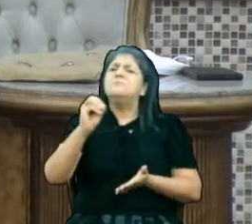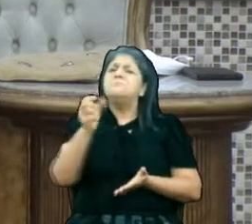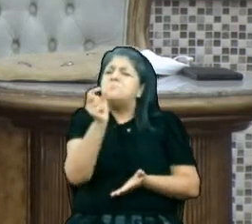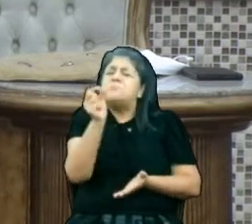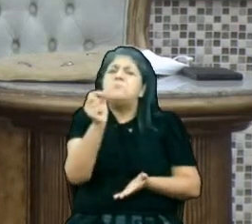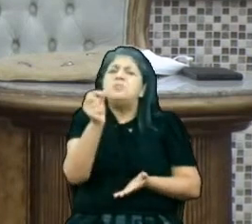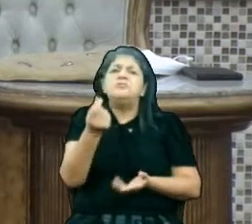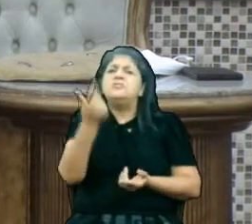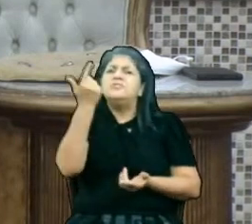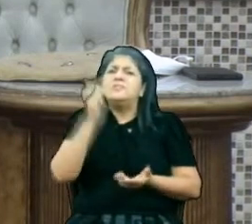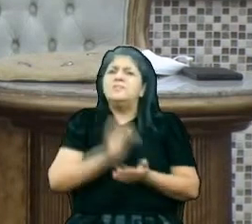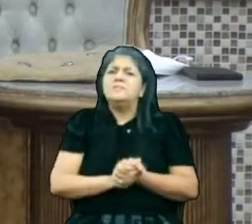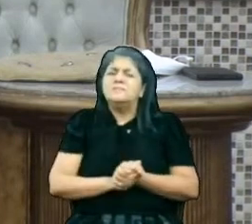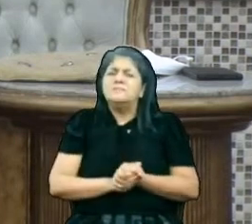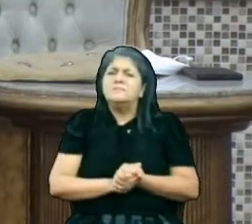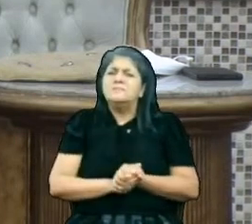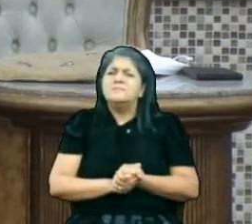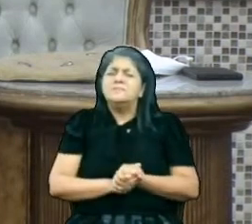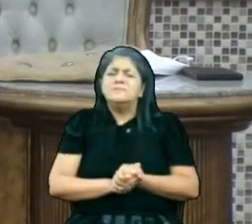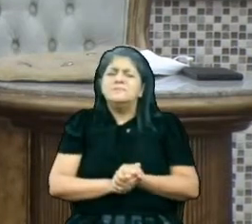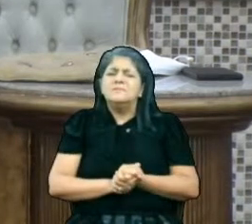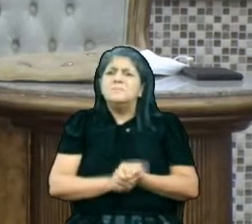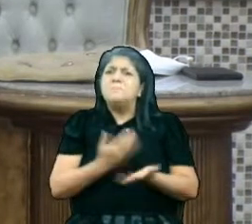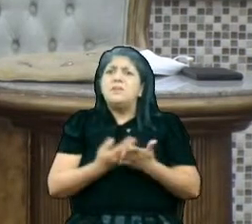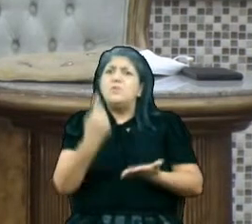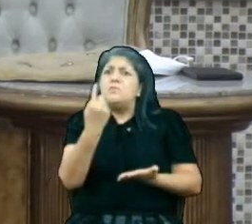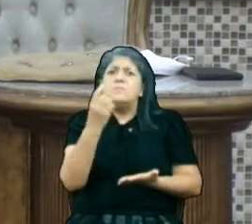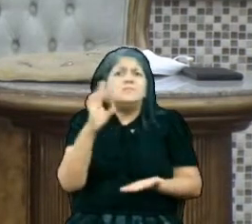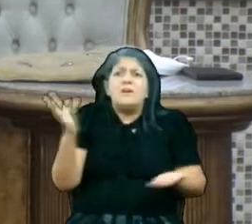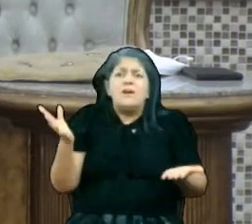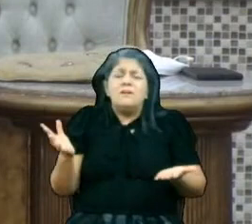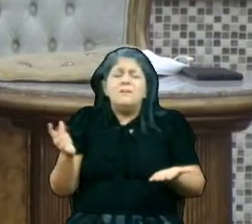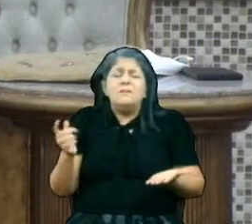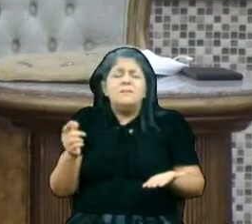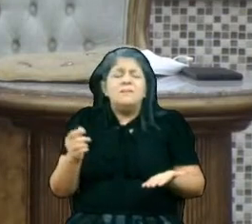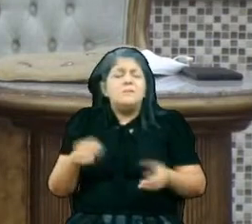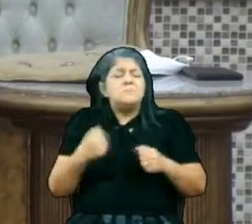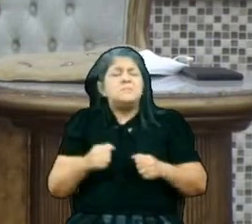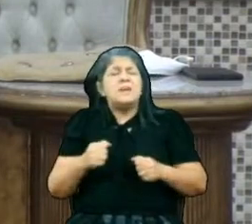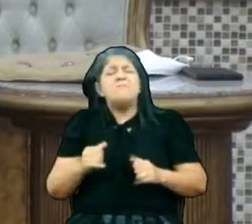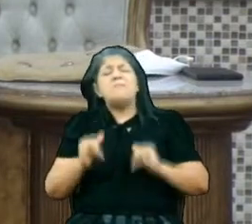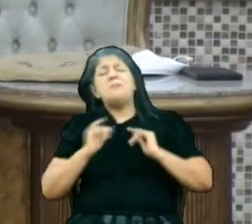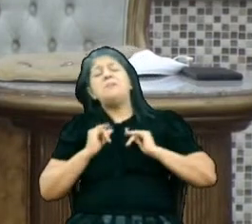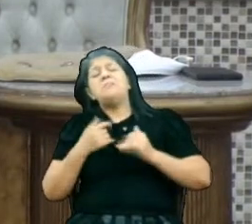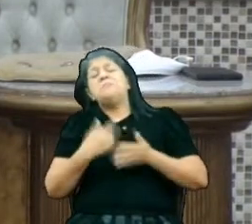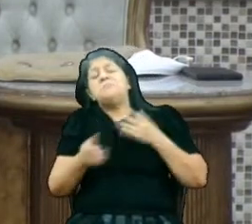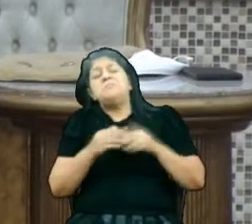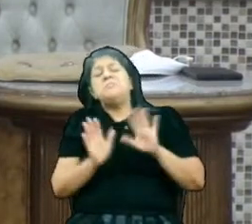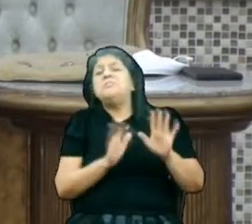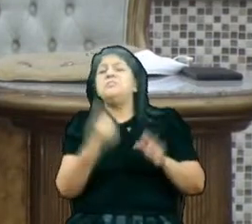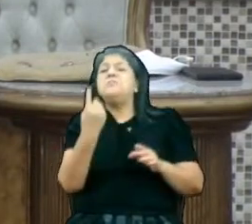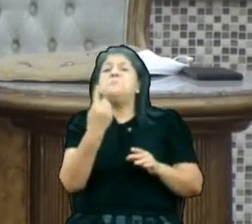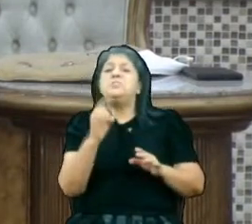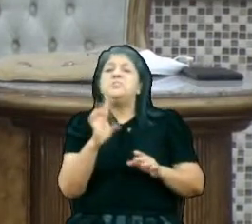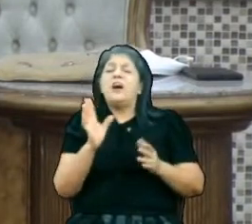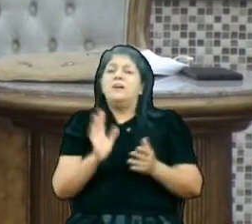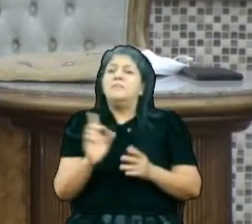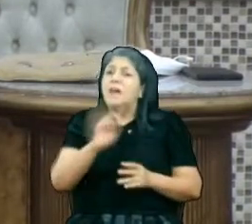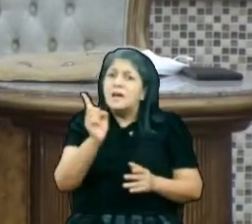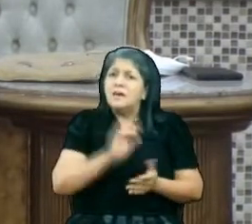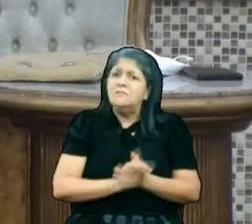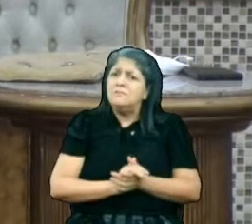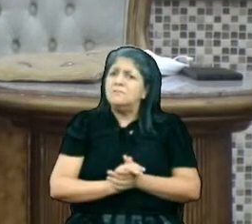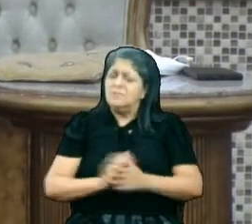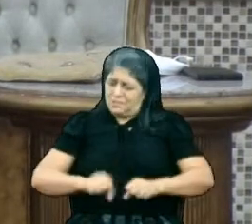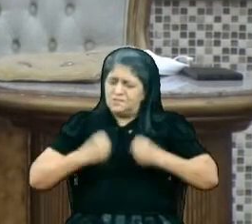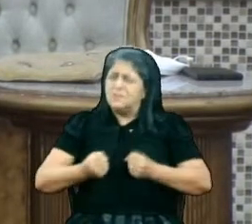valor e achando-a com voa com amigos e vizinhos dizendo-lhes alegrai-vos comigo é porque eu achei